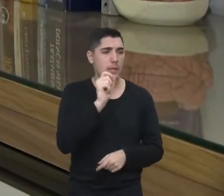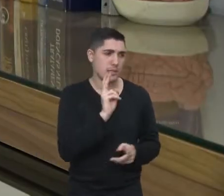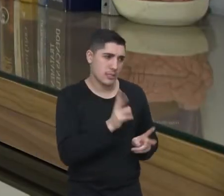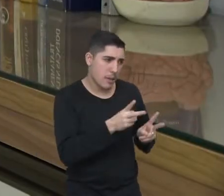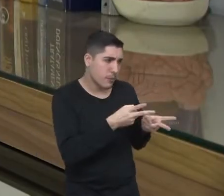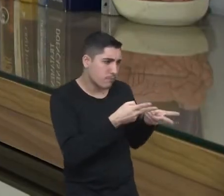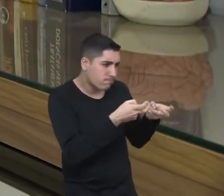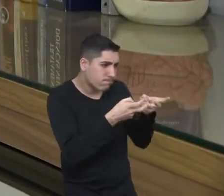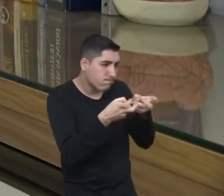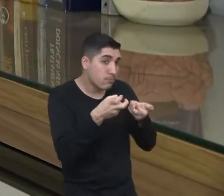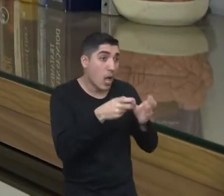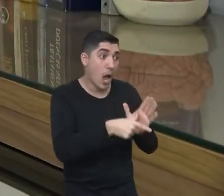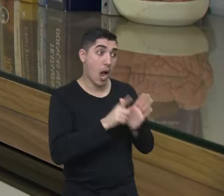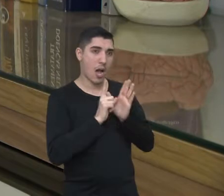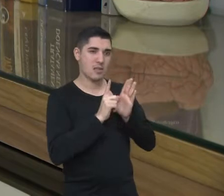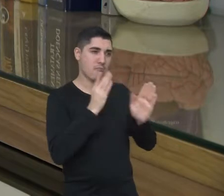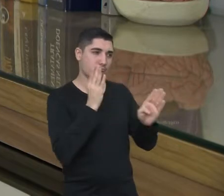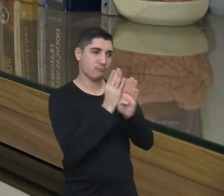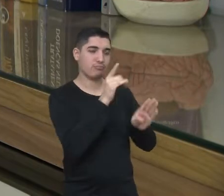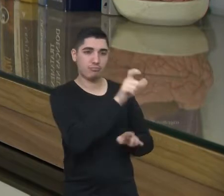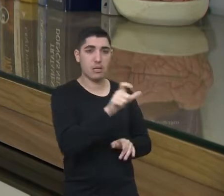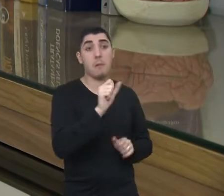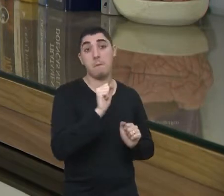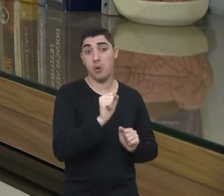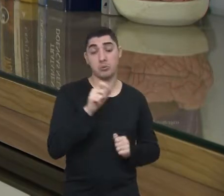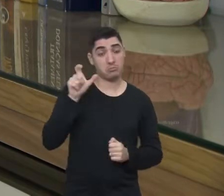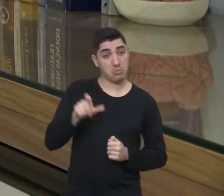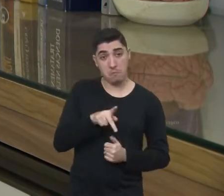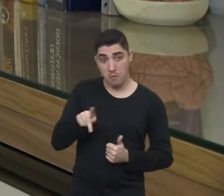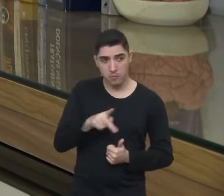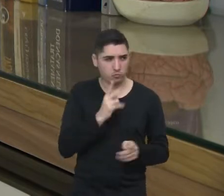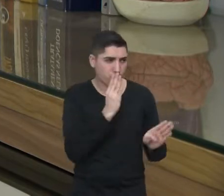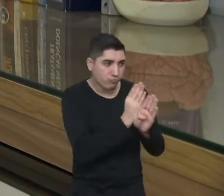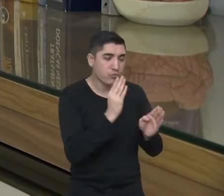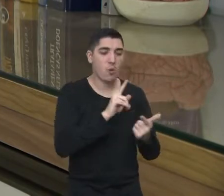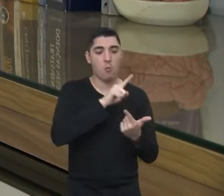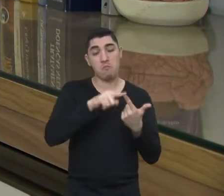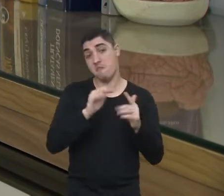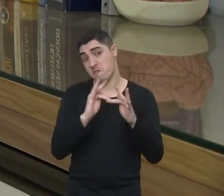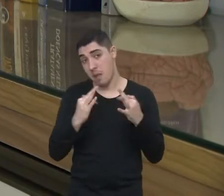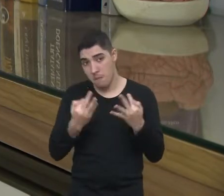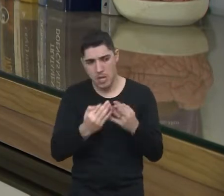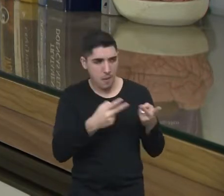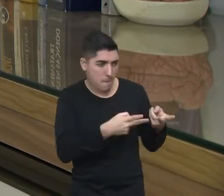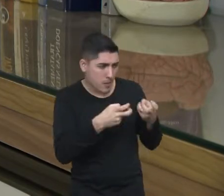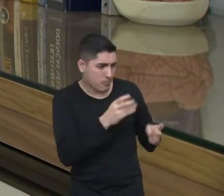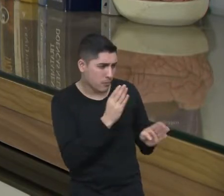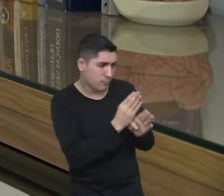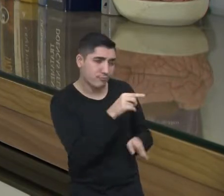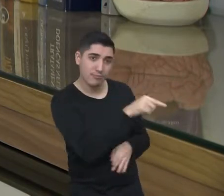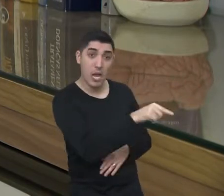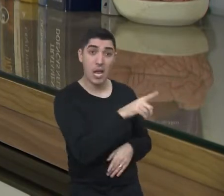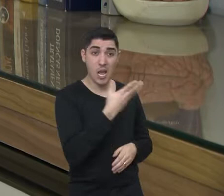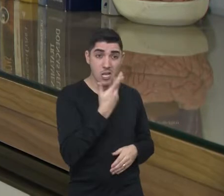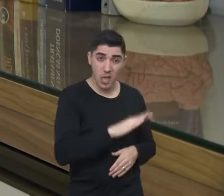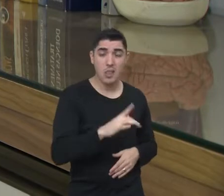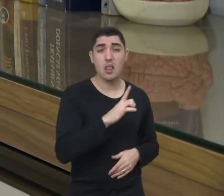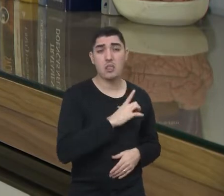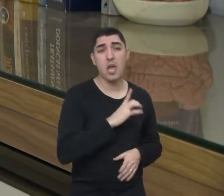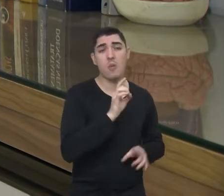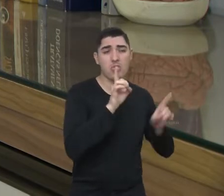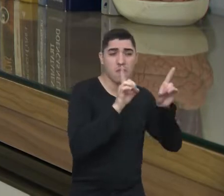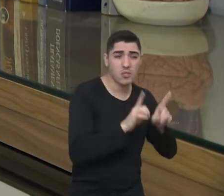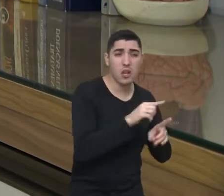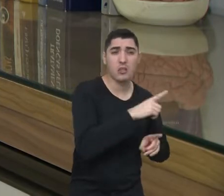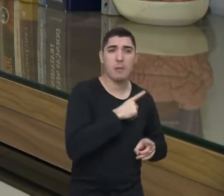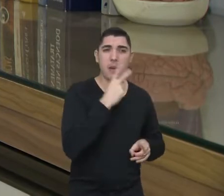identificação precoce dessas crianças, seja por professores, seja pelos familiares, identificar que essa criança está tendo um atraso